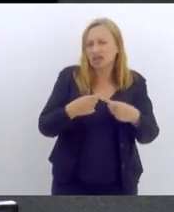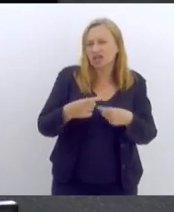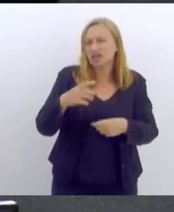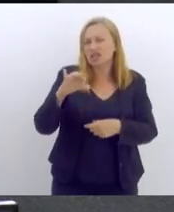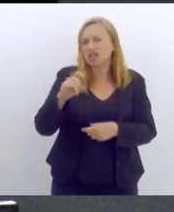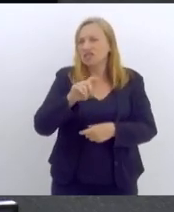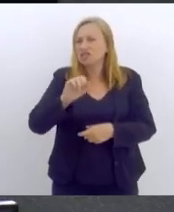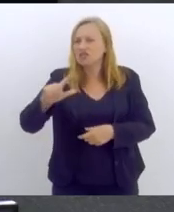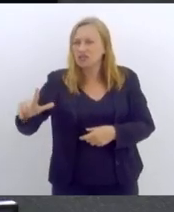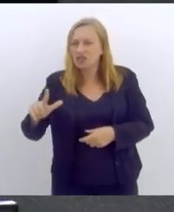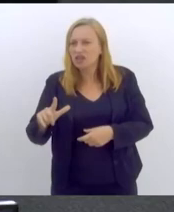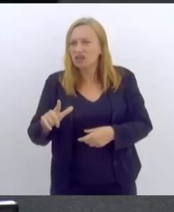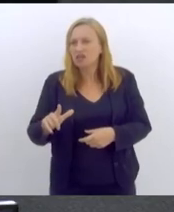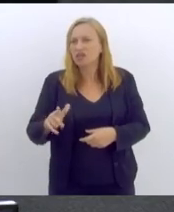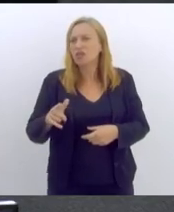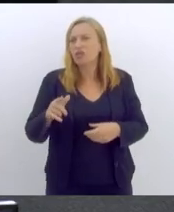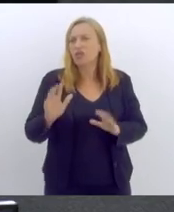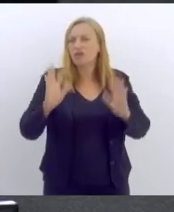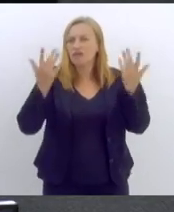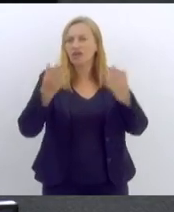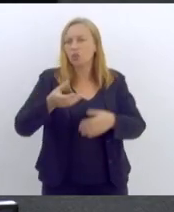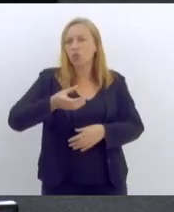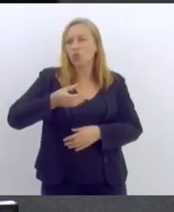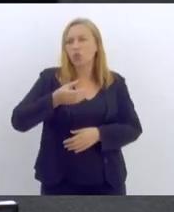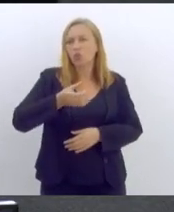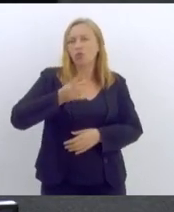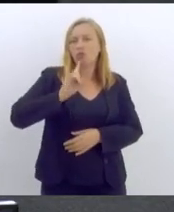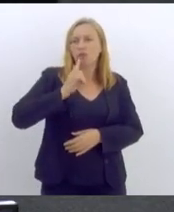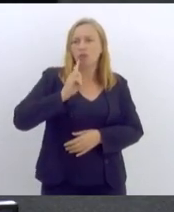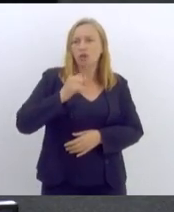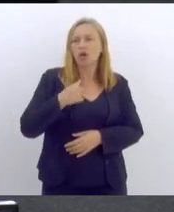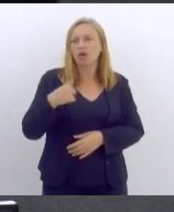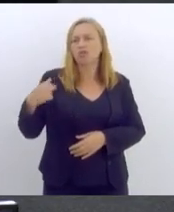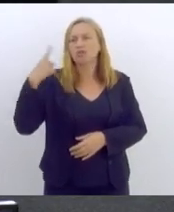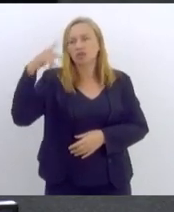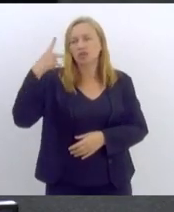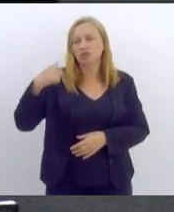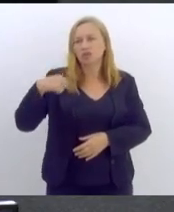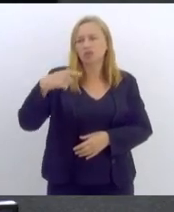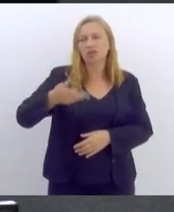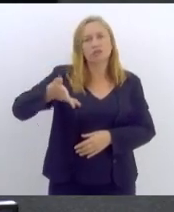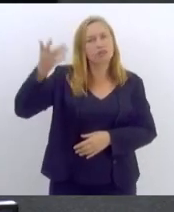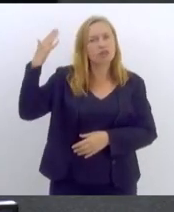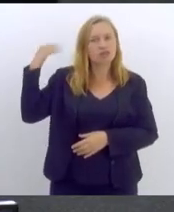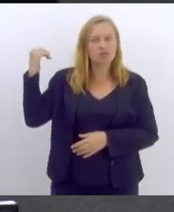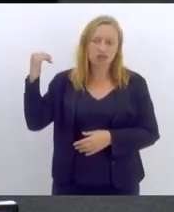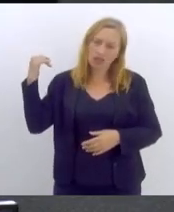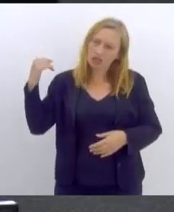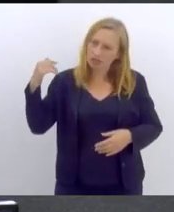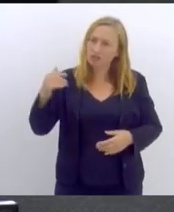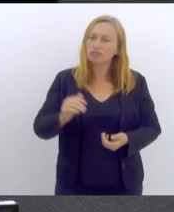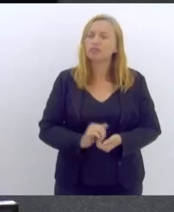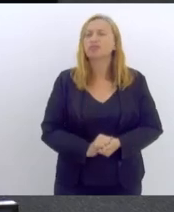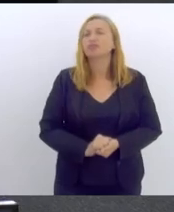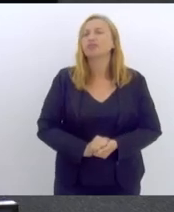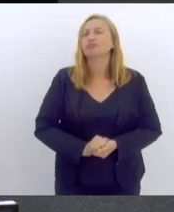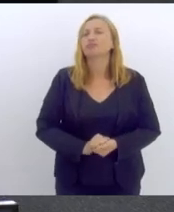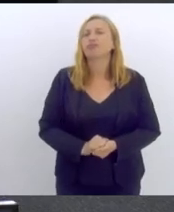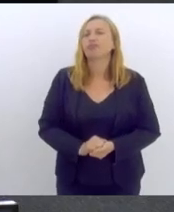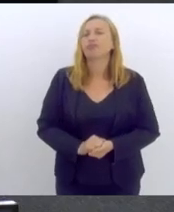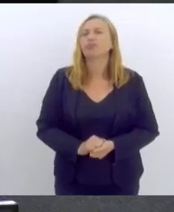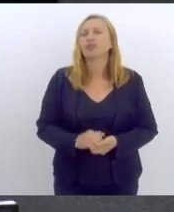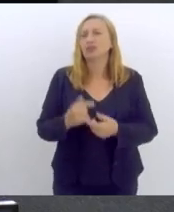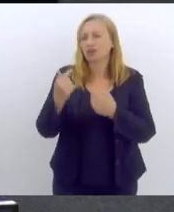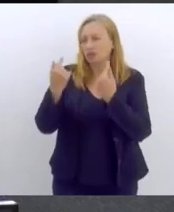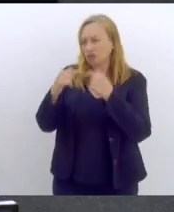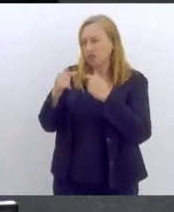numa festa cervejeira. Eu me posicionei enquanto vereador, presidente da Comissão de Direitos Humanos daquela casa, do Legislativo Municipal. Fui